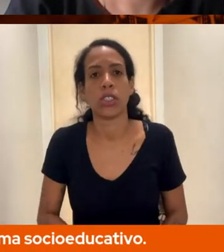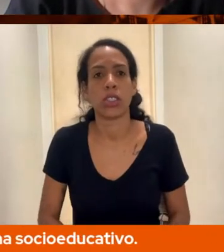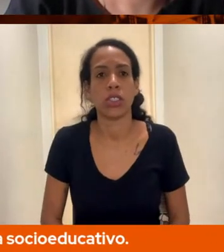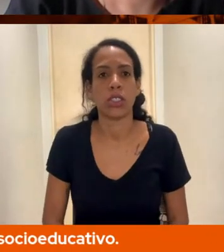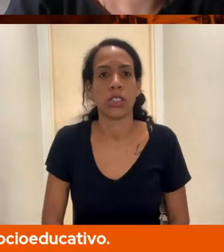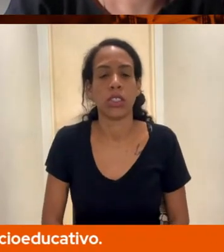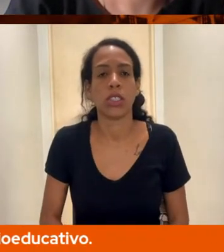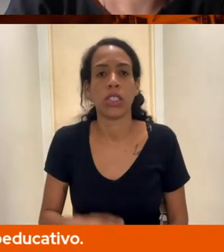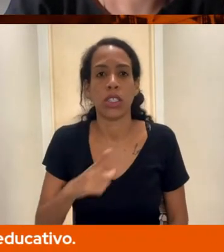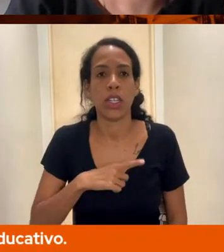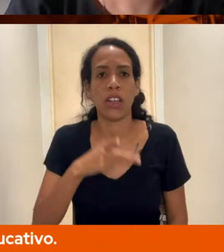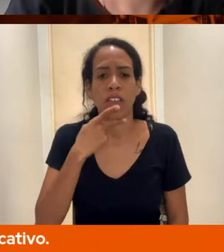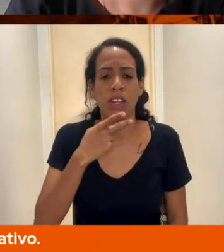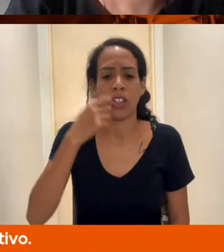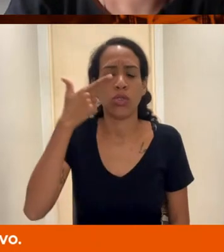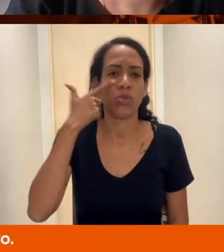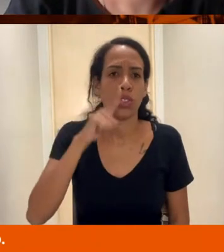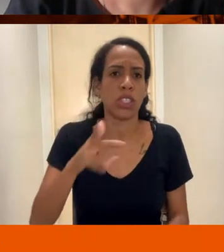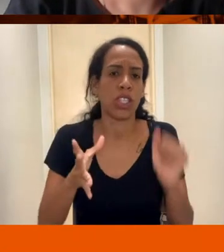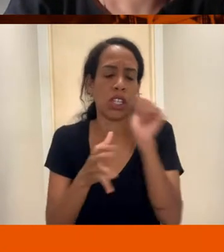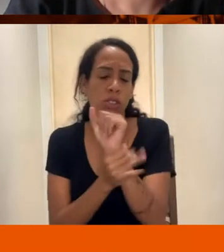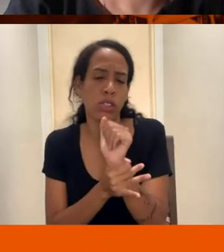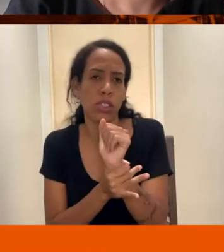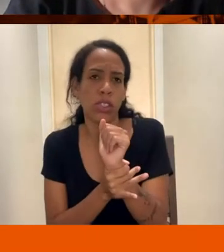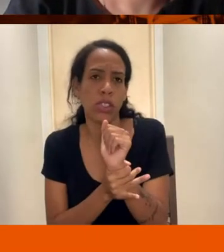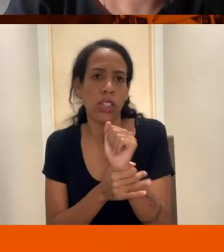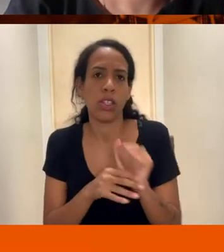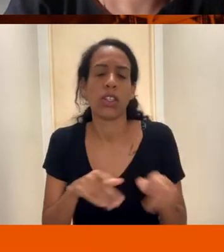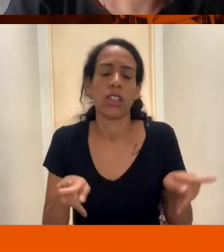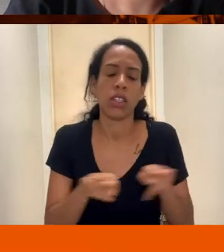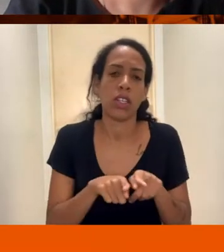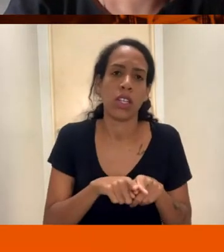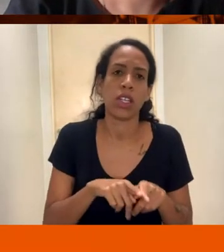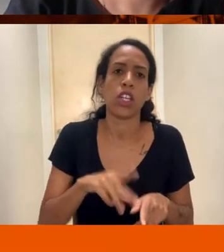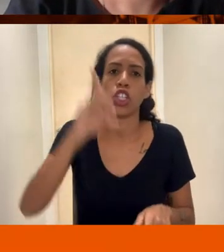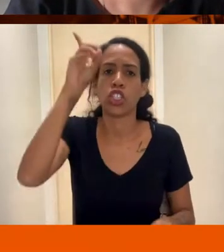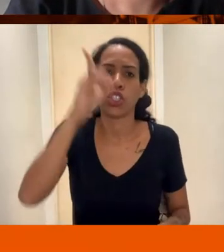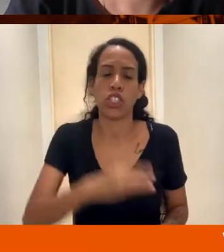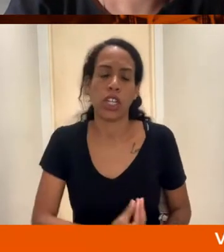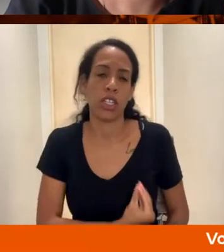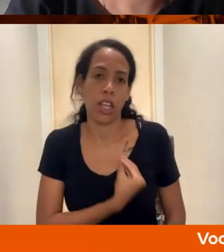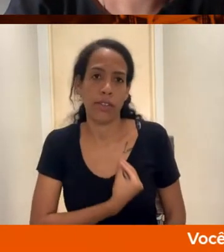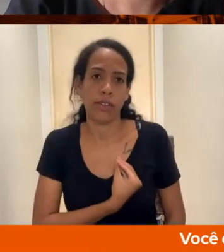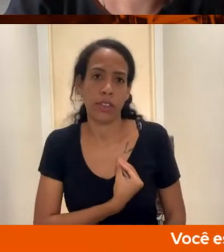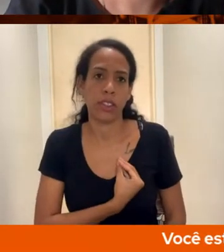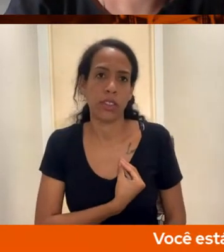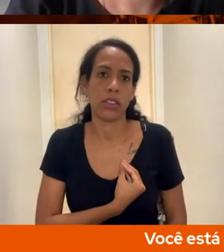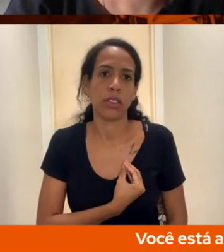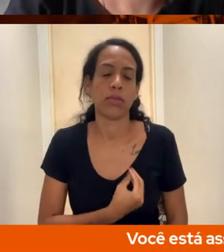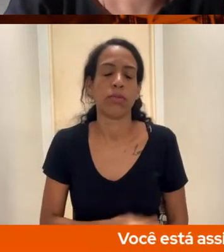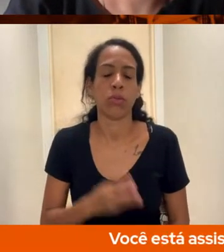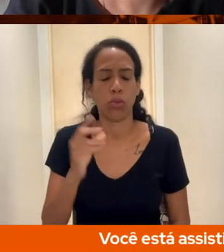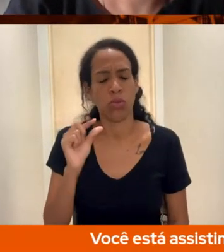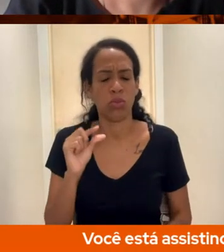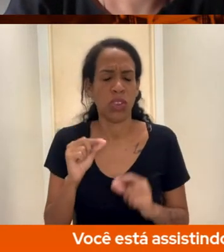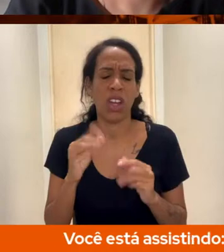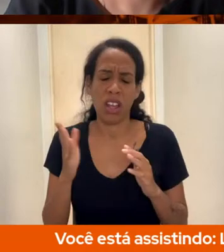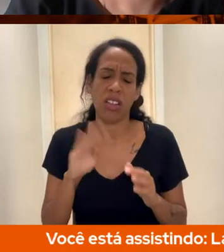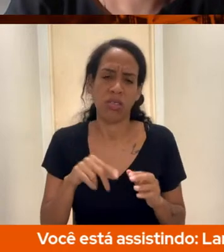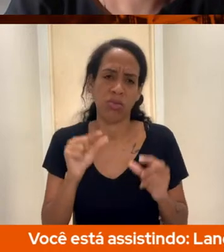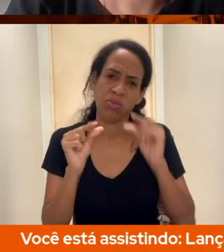Onde a gente fale de garantias de direitos e onde a gente fale, né, do direito à vida, né? E acho que seria um pouquinho por aí que